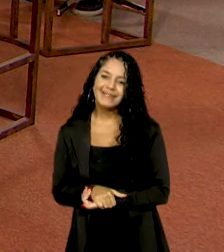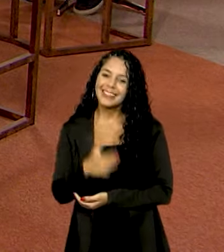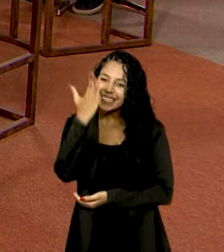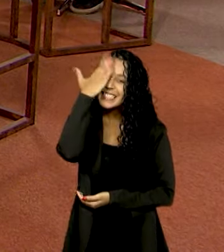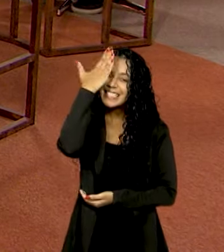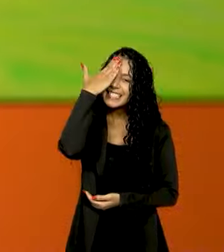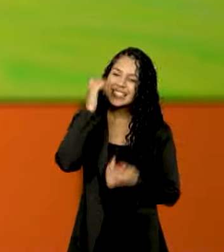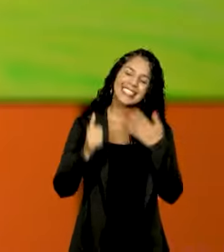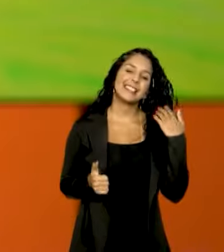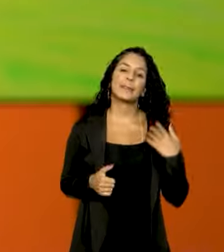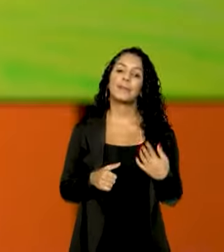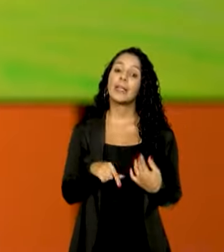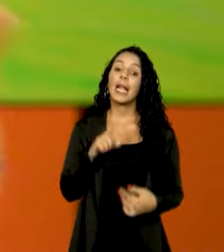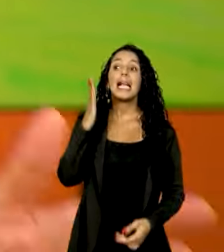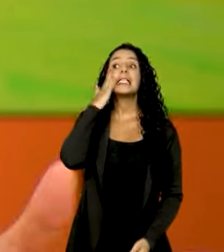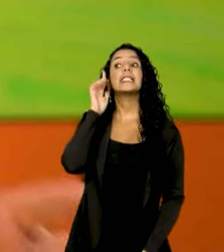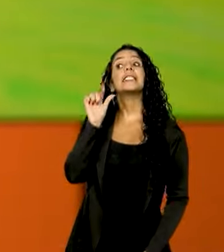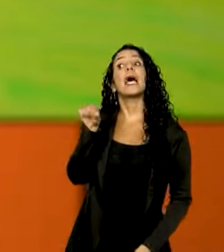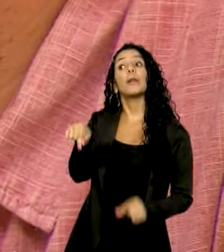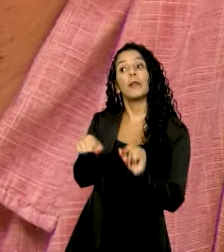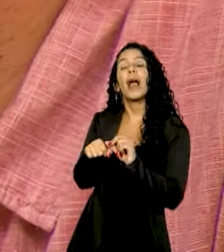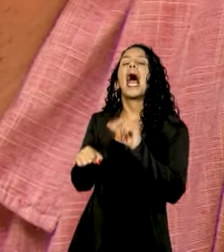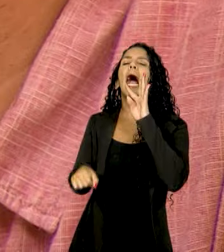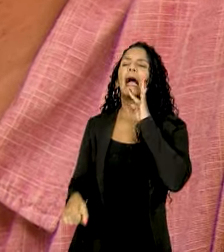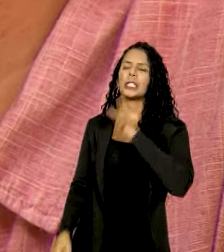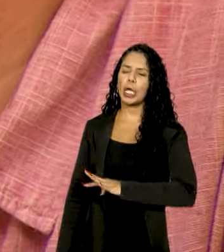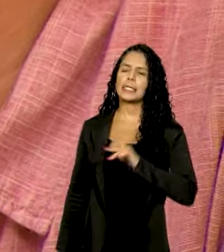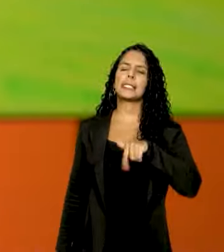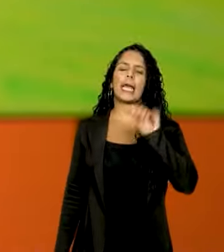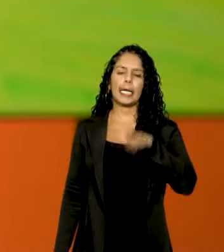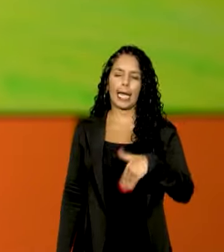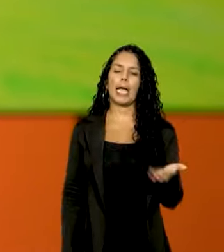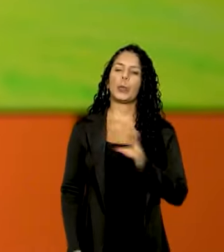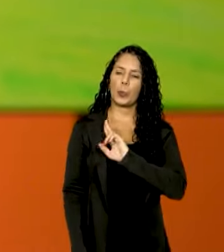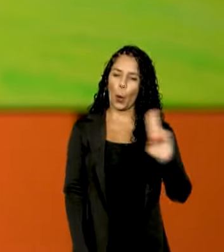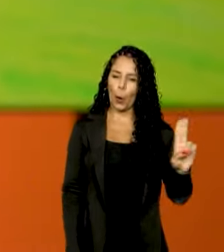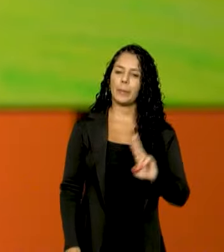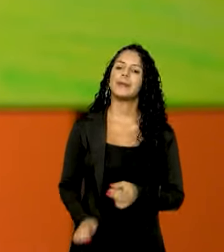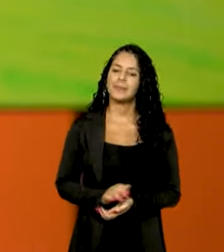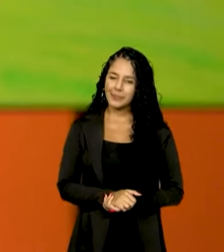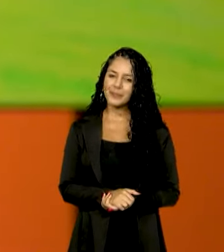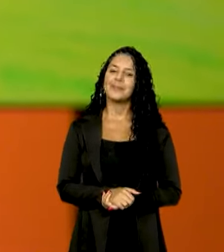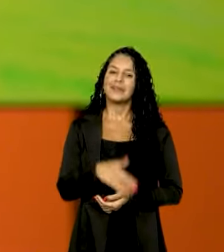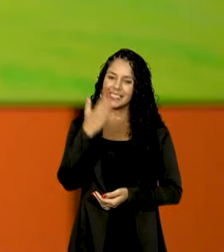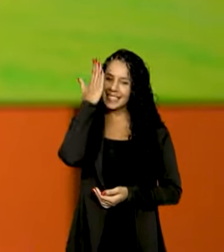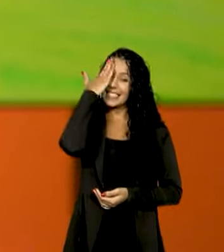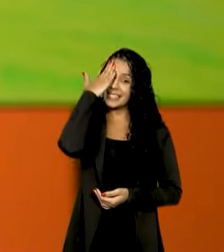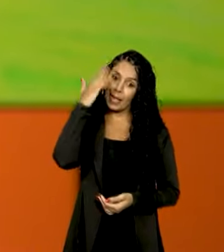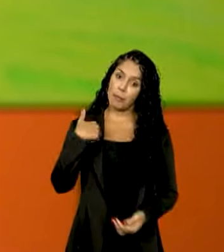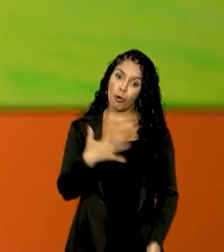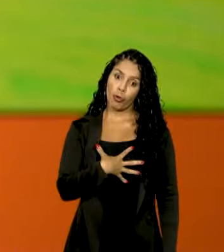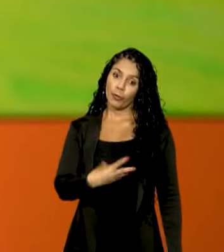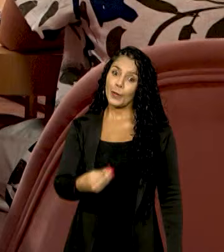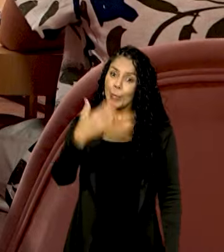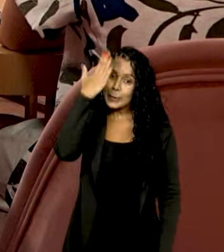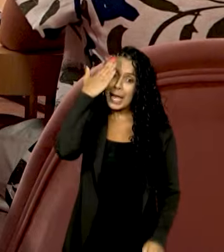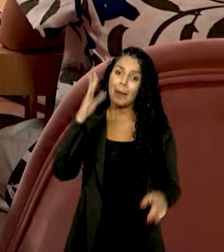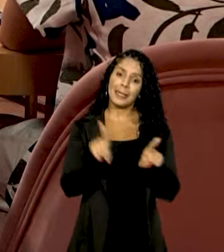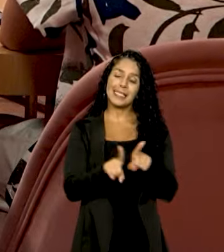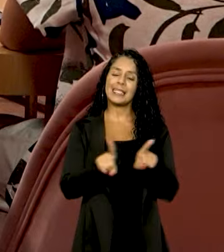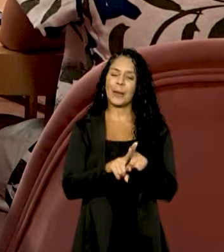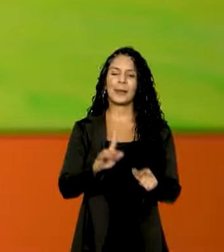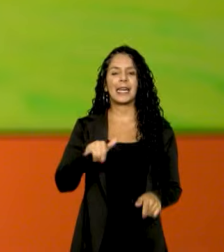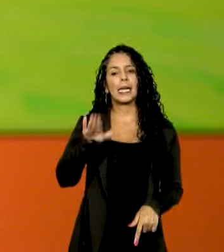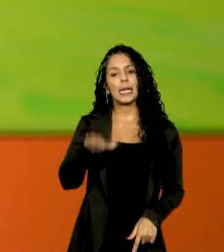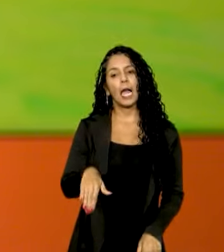Sabe o que ele fez? Ah, já sei quem é ele. A gente sabe. E nossos filhos, a gente sabe também. Claro. Quem